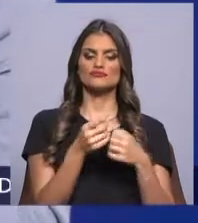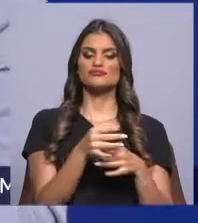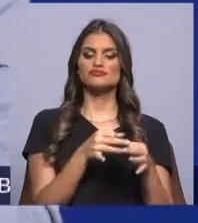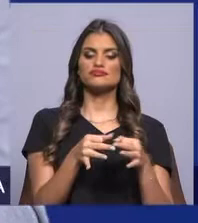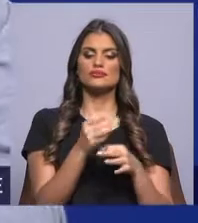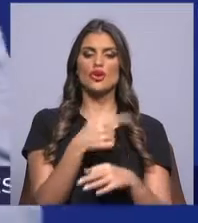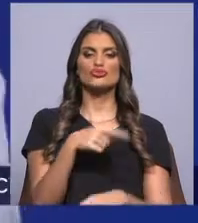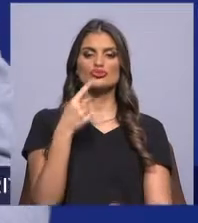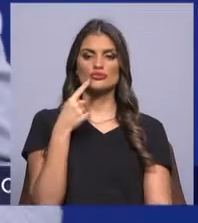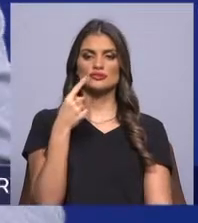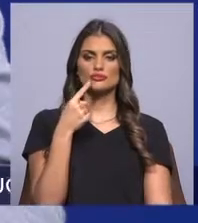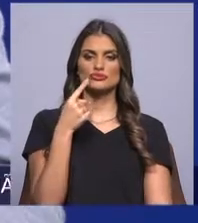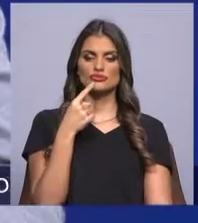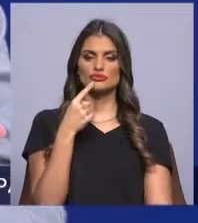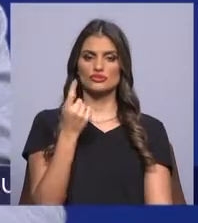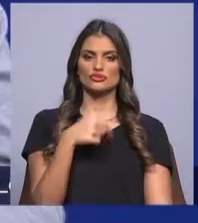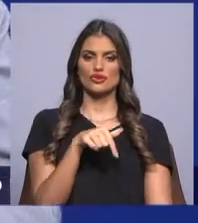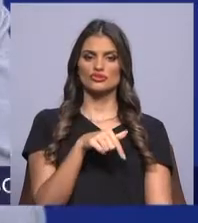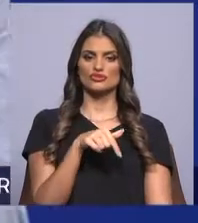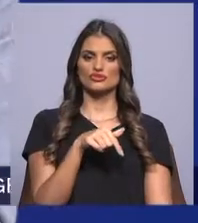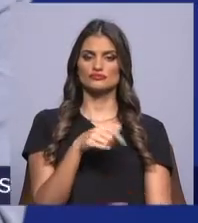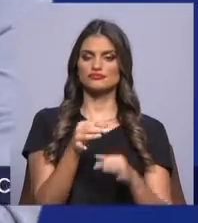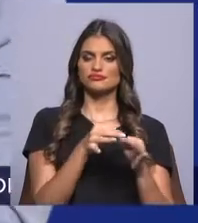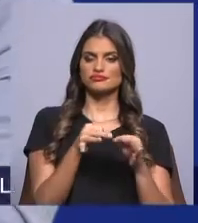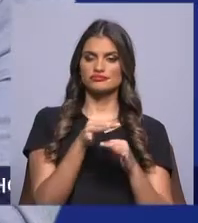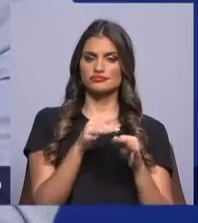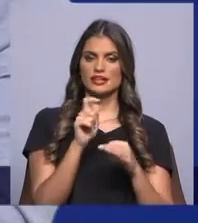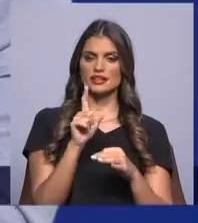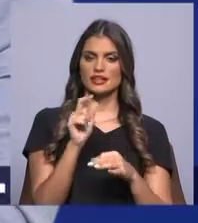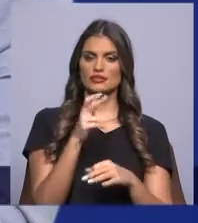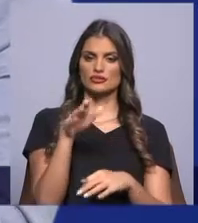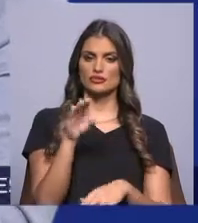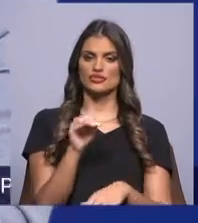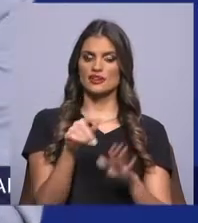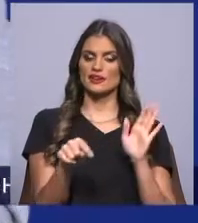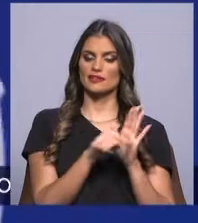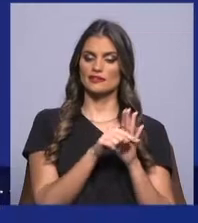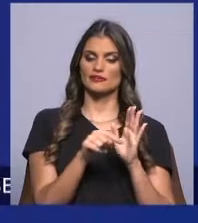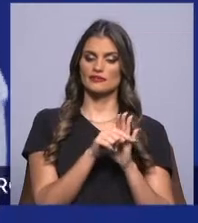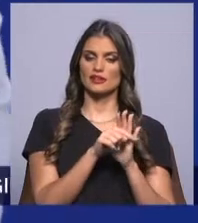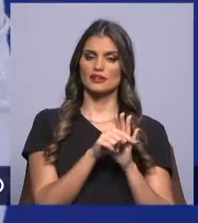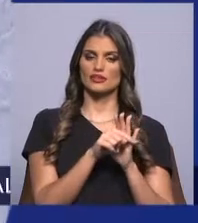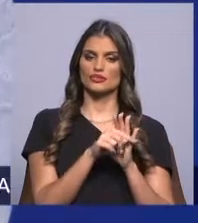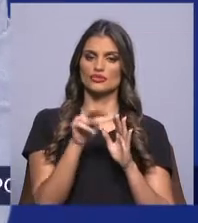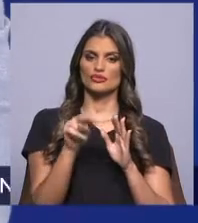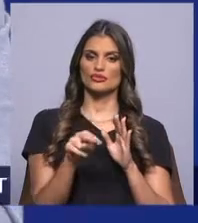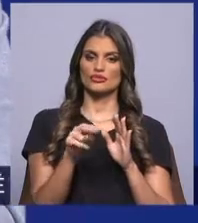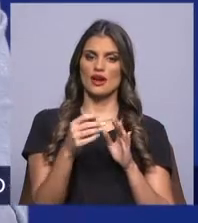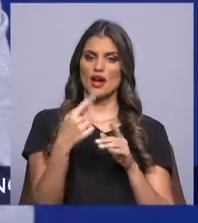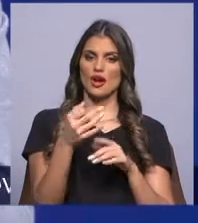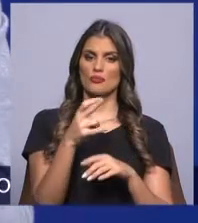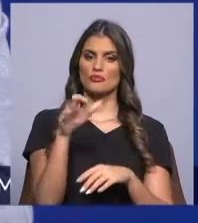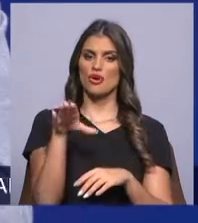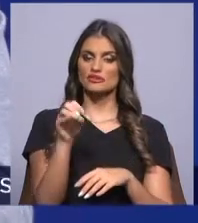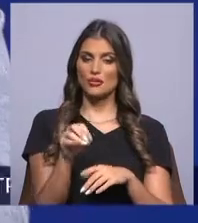nós conhecemos. Olha, nós somos feitos de átomos, os átomos têm eletrões com carga elétrica negativa, no núcleo temos o próton com carga